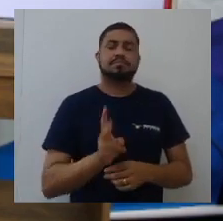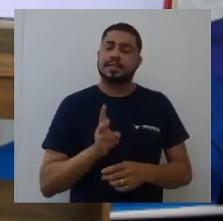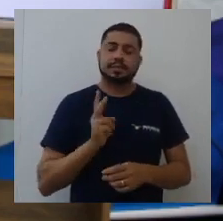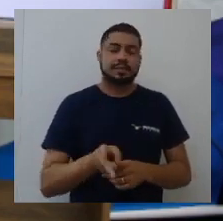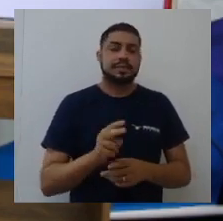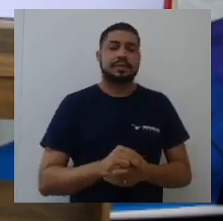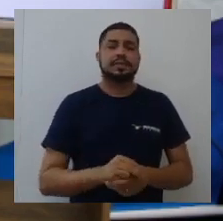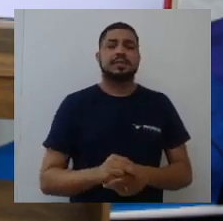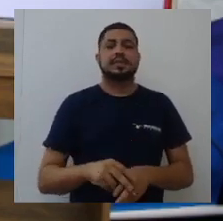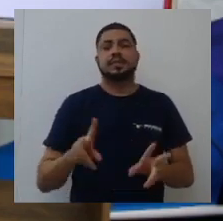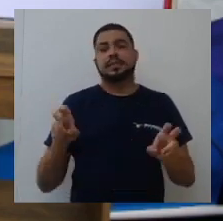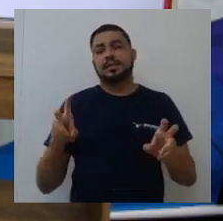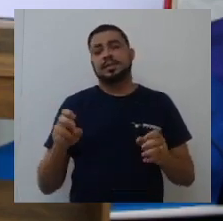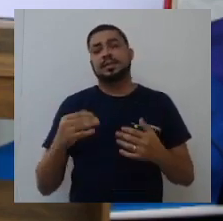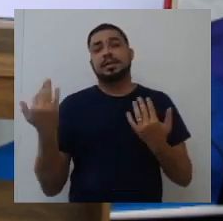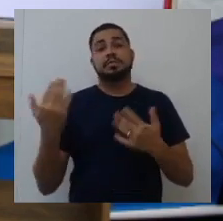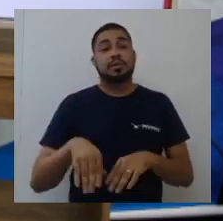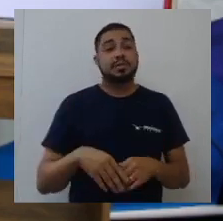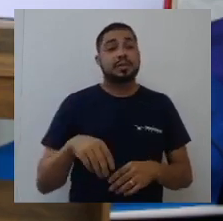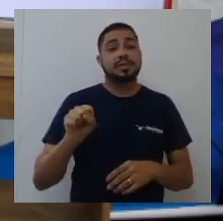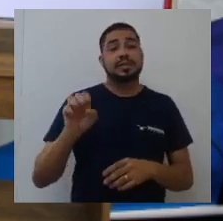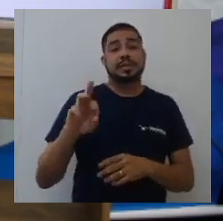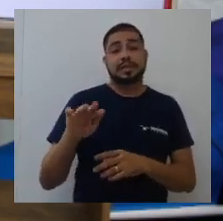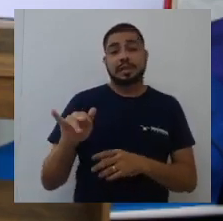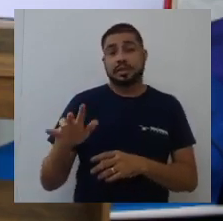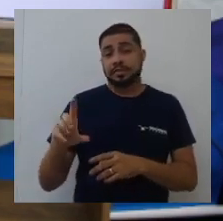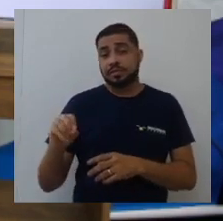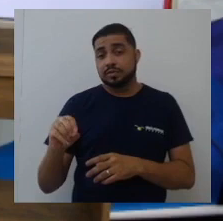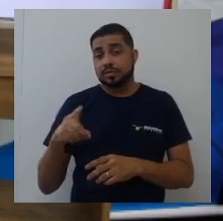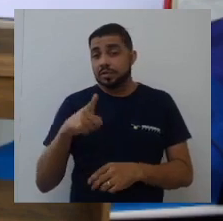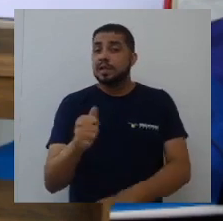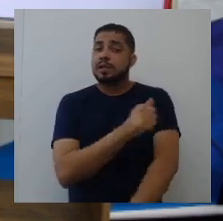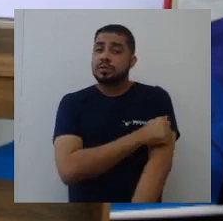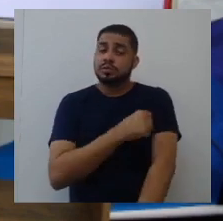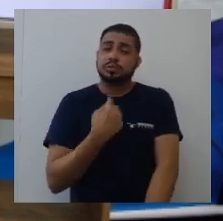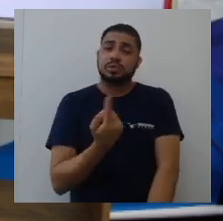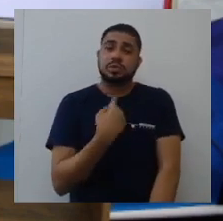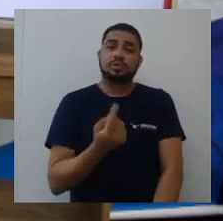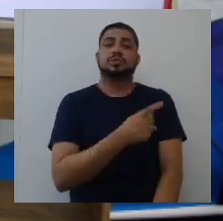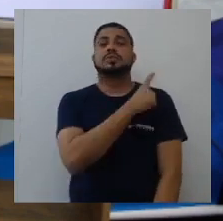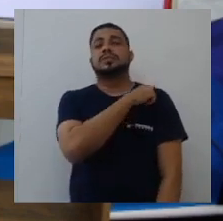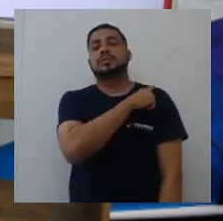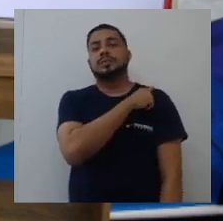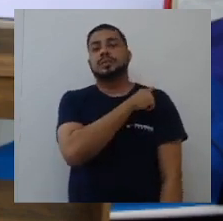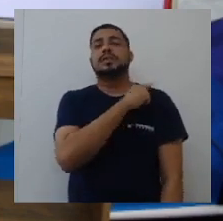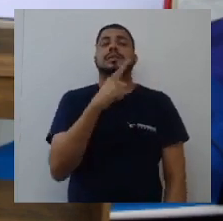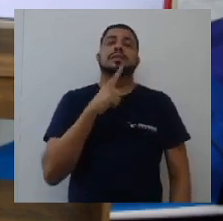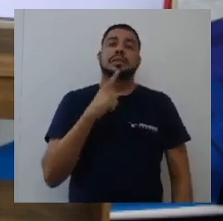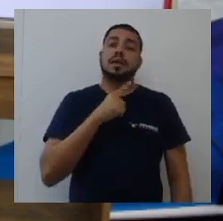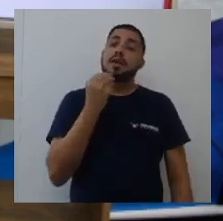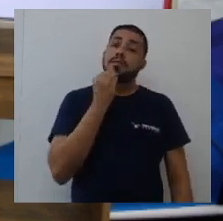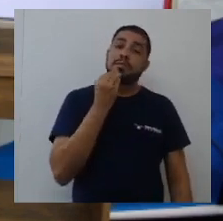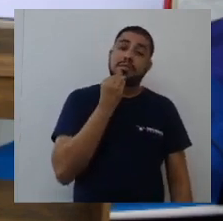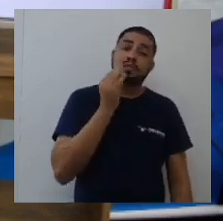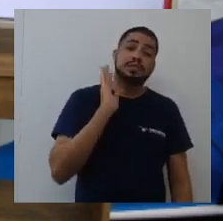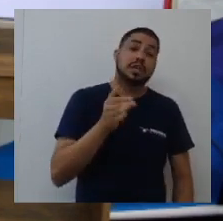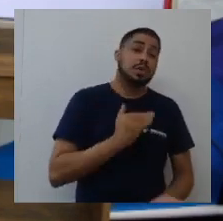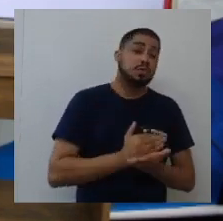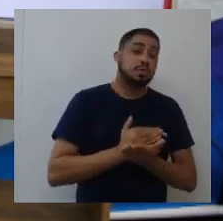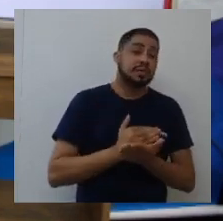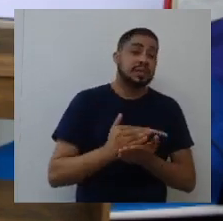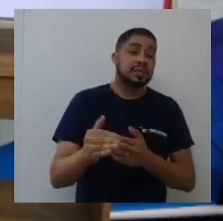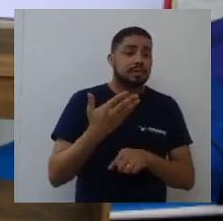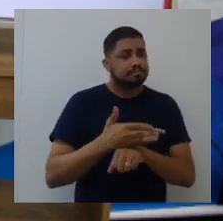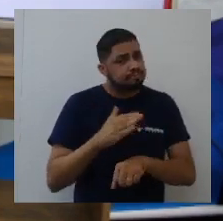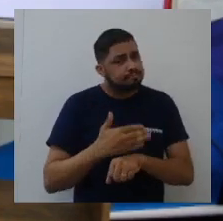tema parecido na prova do seriado, e você não pode perder. Você que é aluno nosso do primeiro ano do ensino médio, tem aí a oportunidade de já começar a se preparar